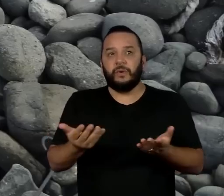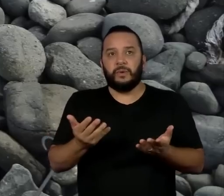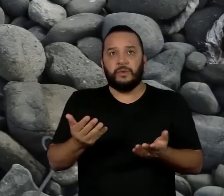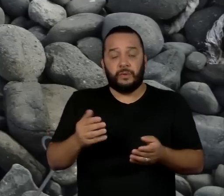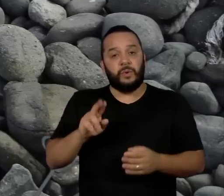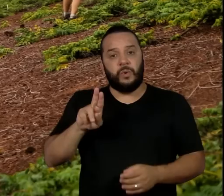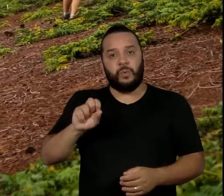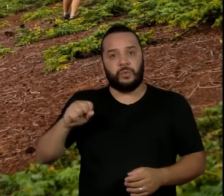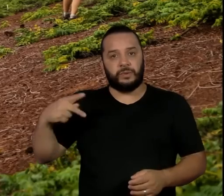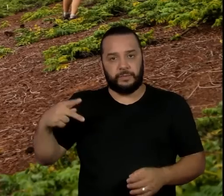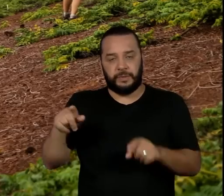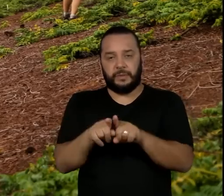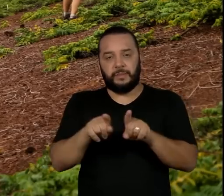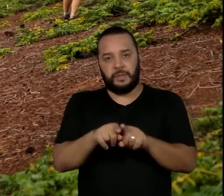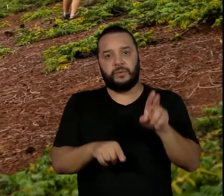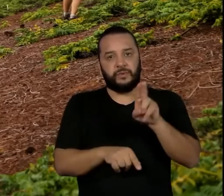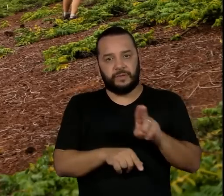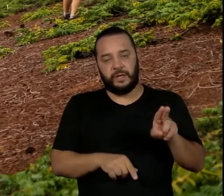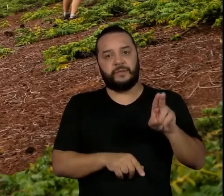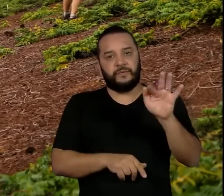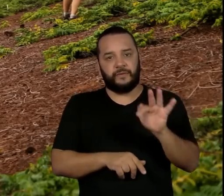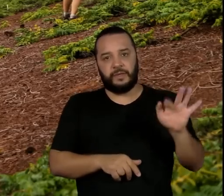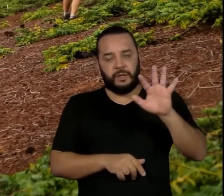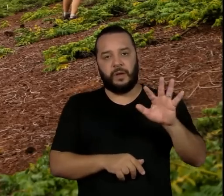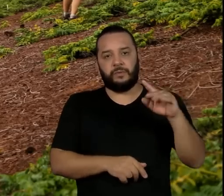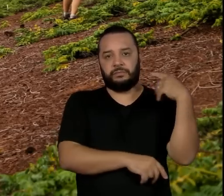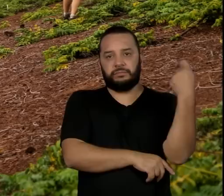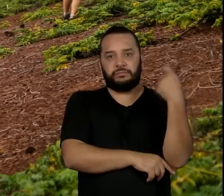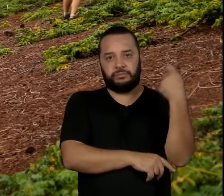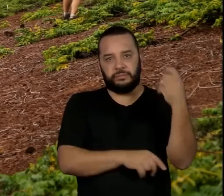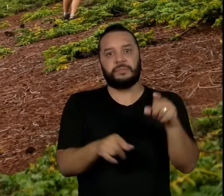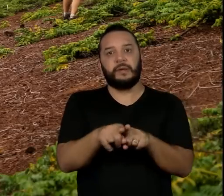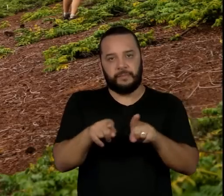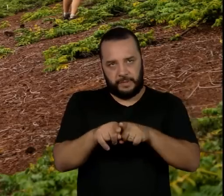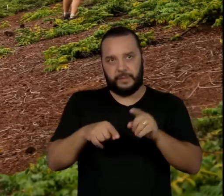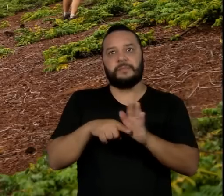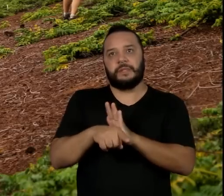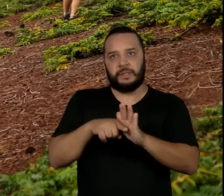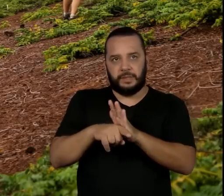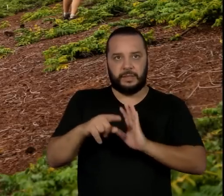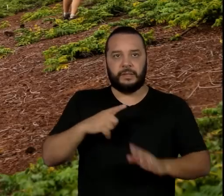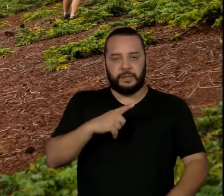USP e Universidade Federal do Rio Grande do Sul também participam.